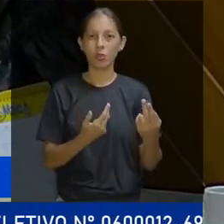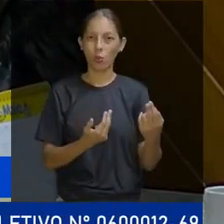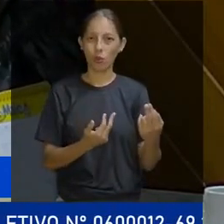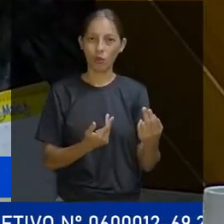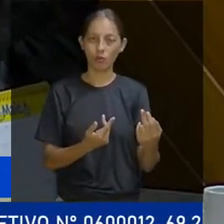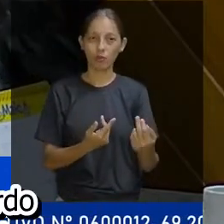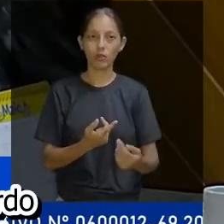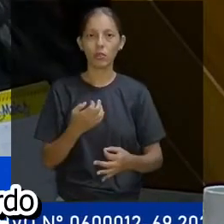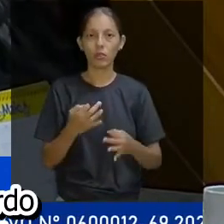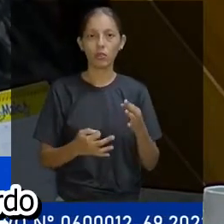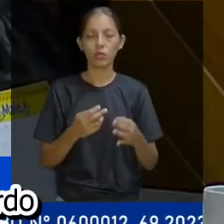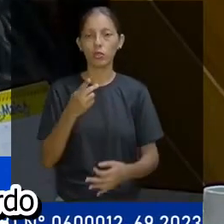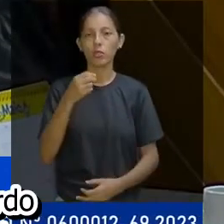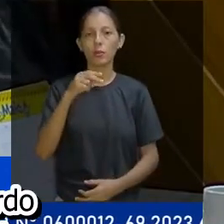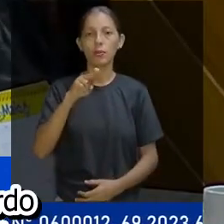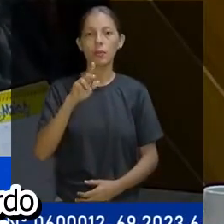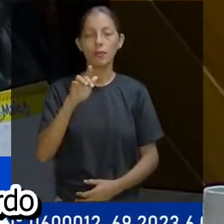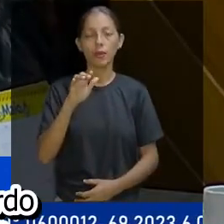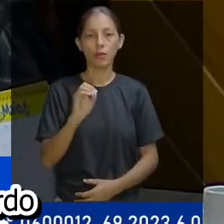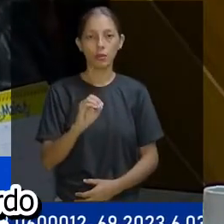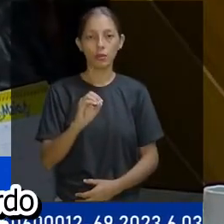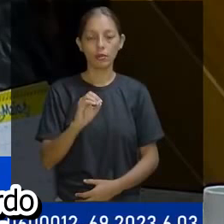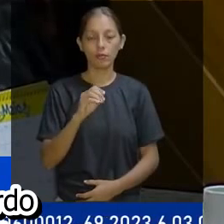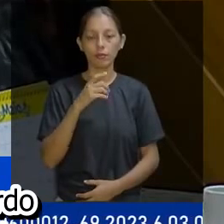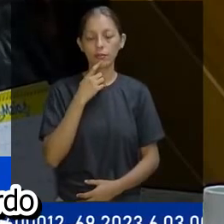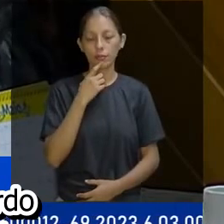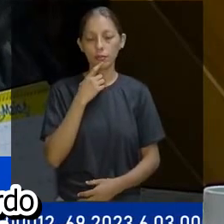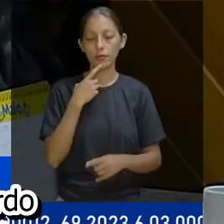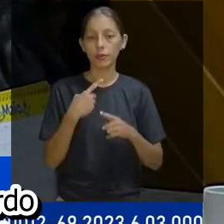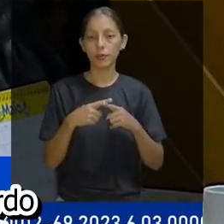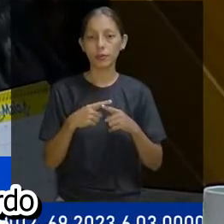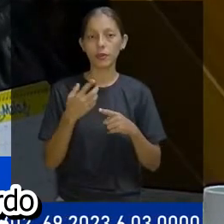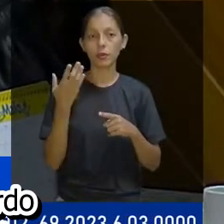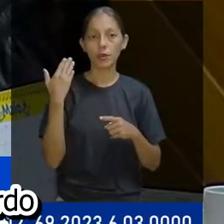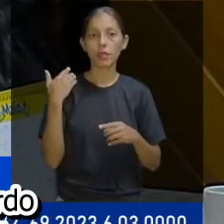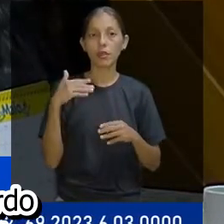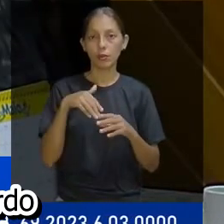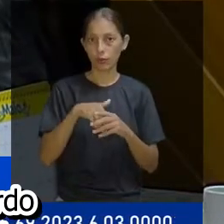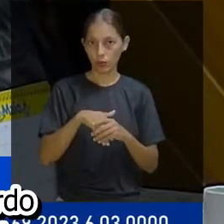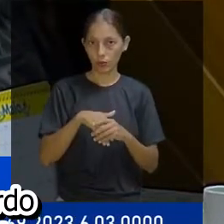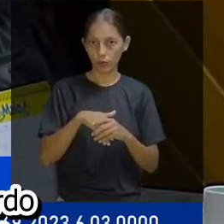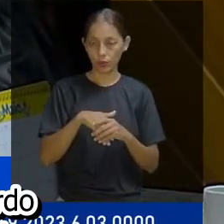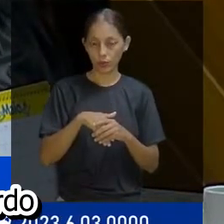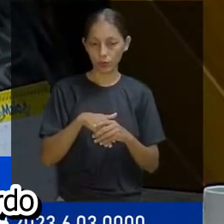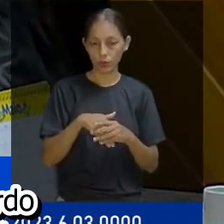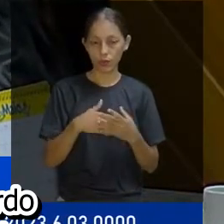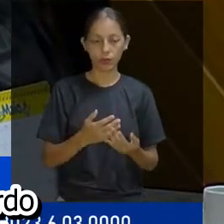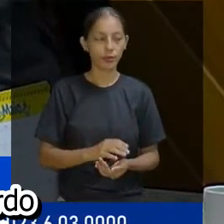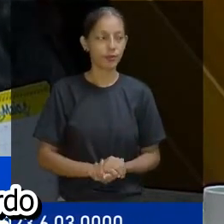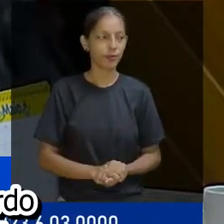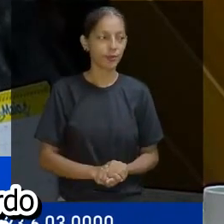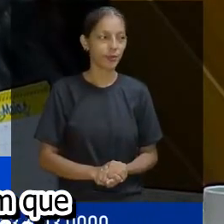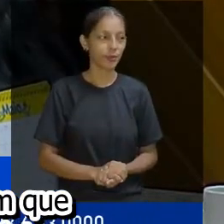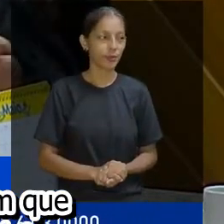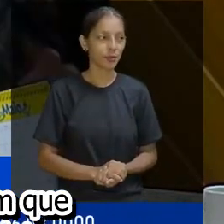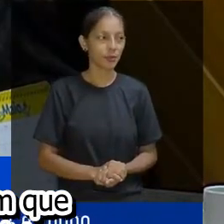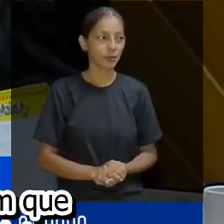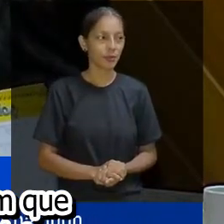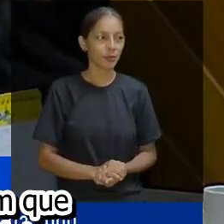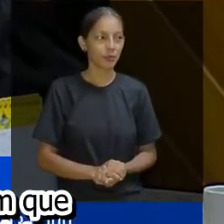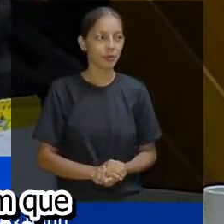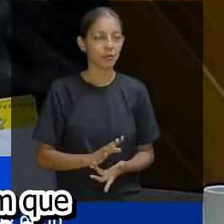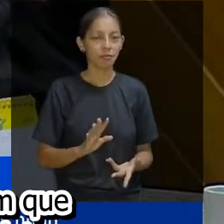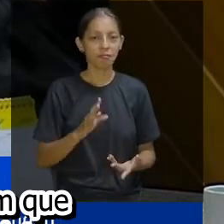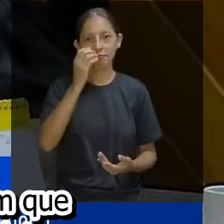me na juíza sinto à vontade, Tina não Souza. recordo exatamente como foi, se apenas acompanhei ou se fiz alguma